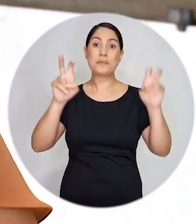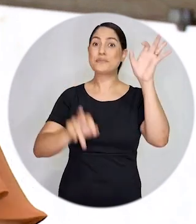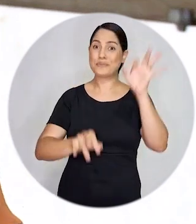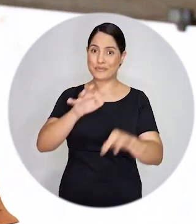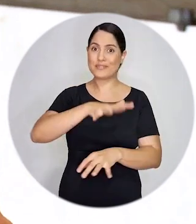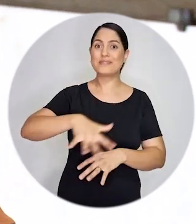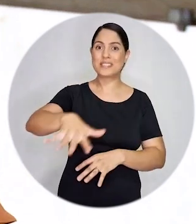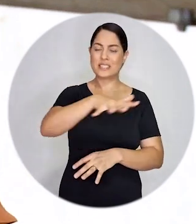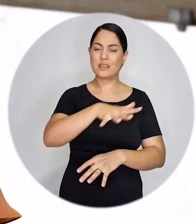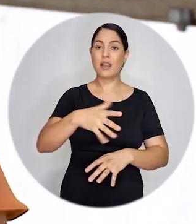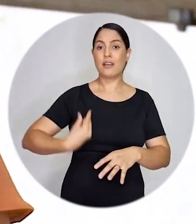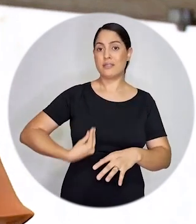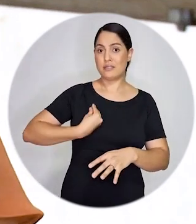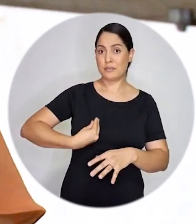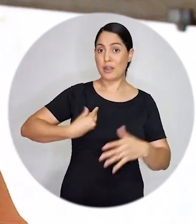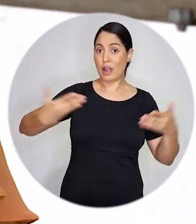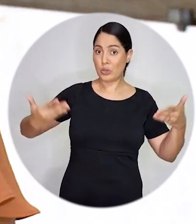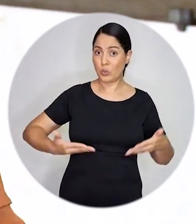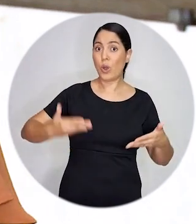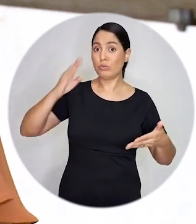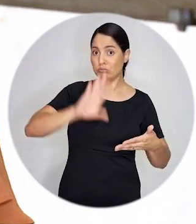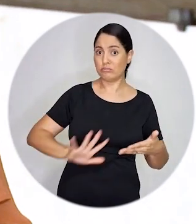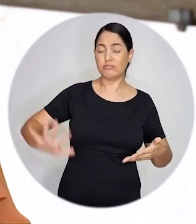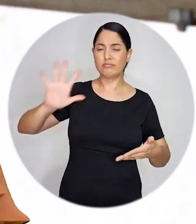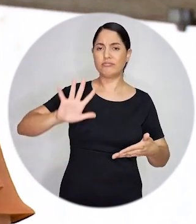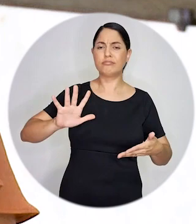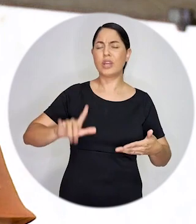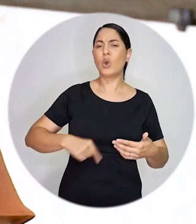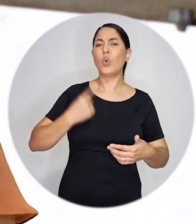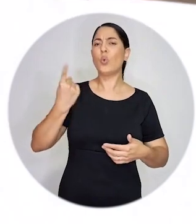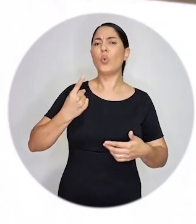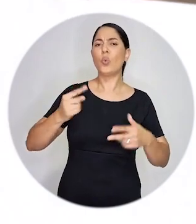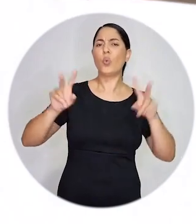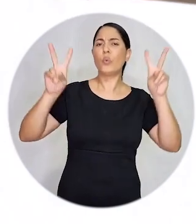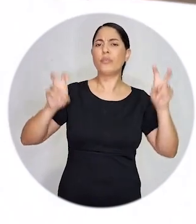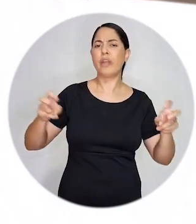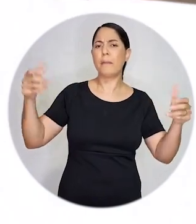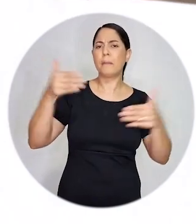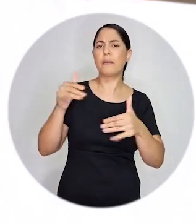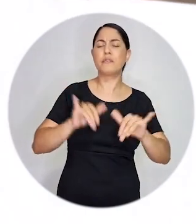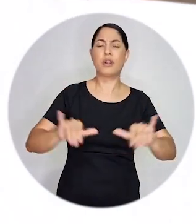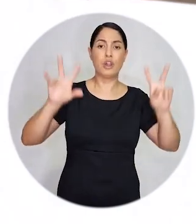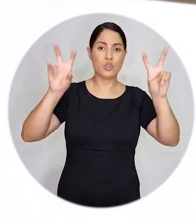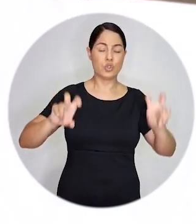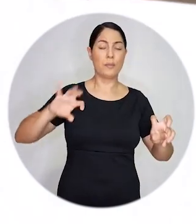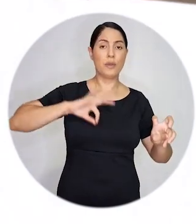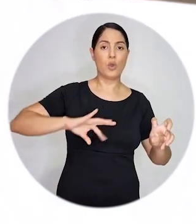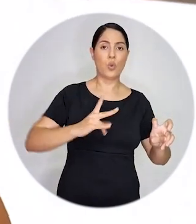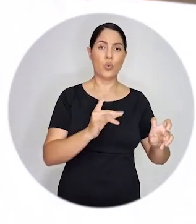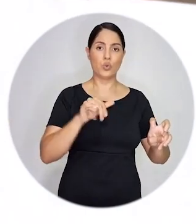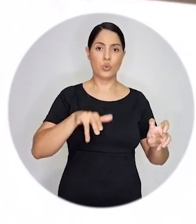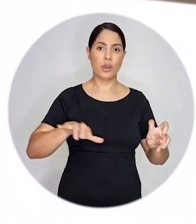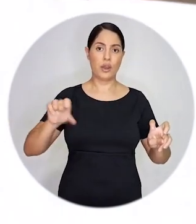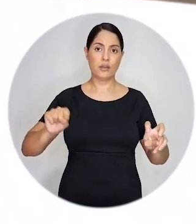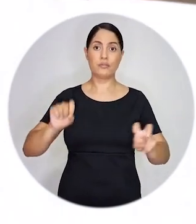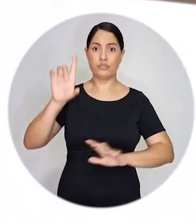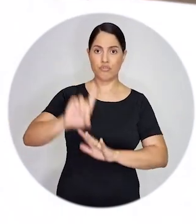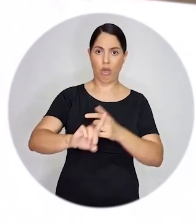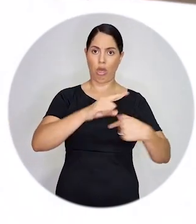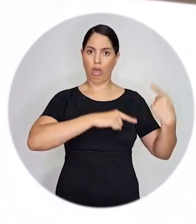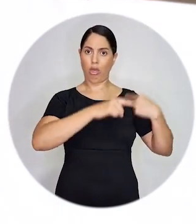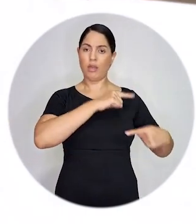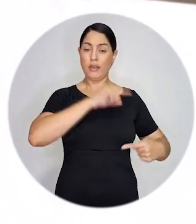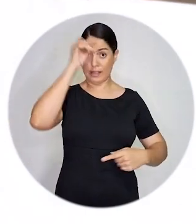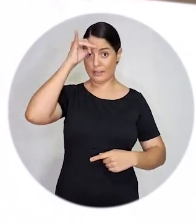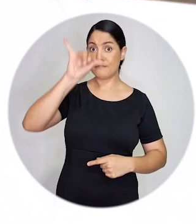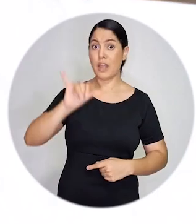temas do universo jurídico e questões atuais do país. Um deles debateu os honorários advocatícios e a luta da OAB